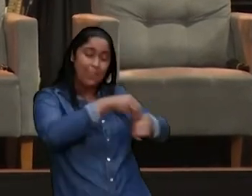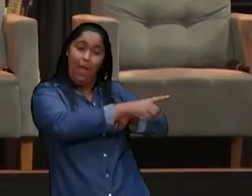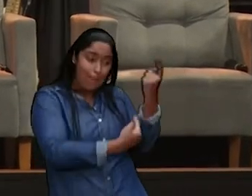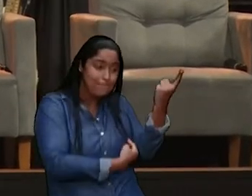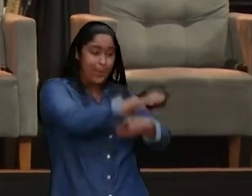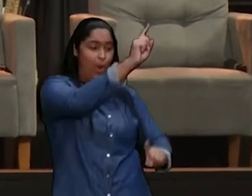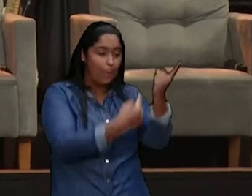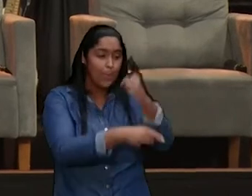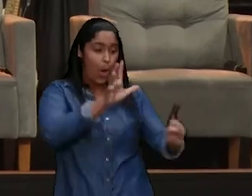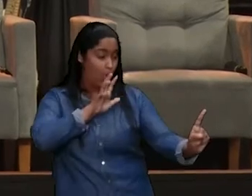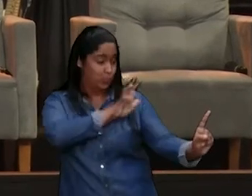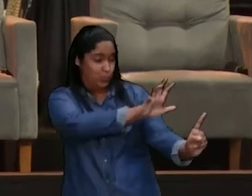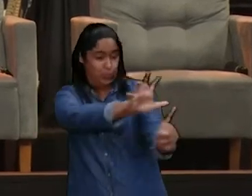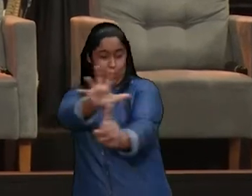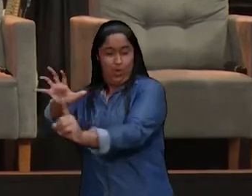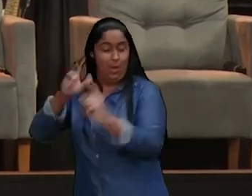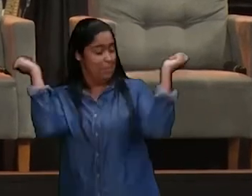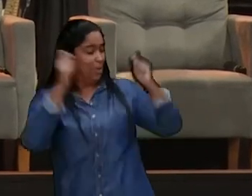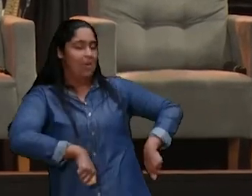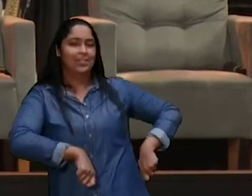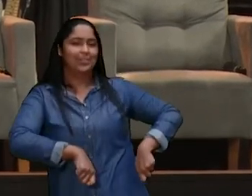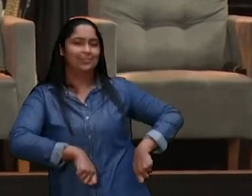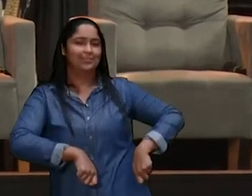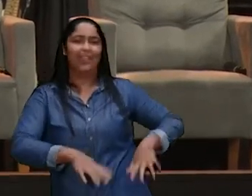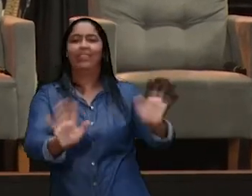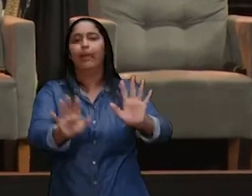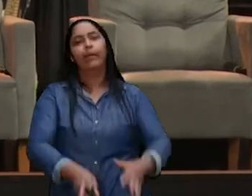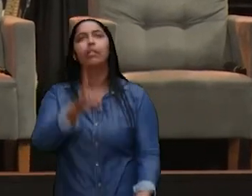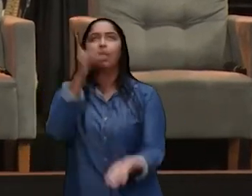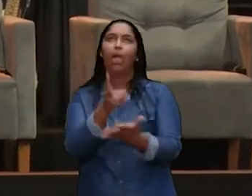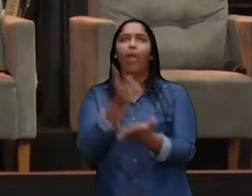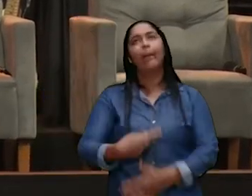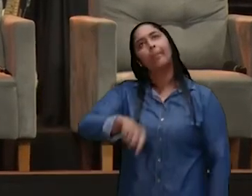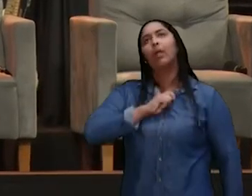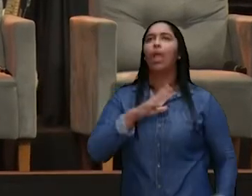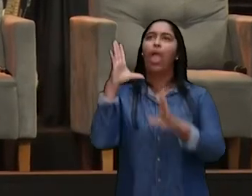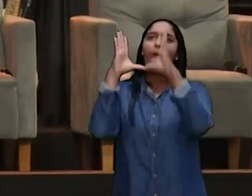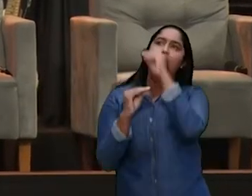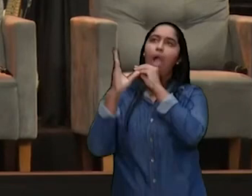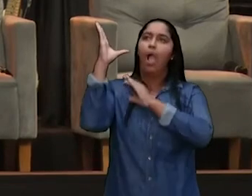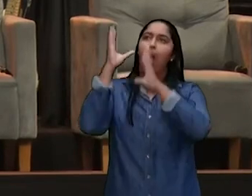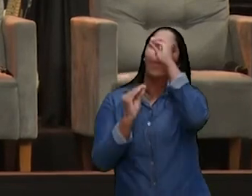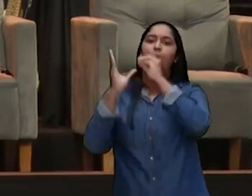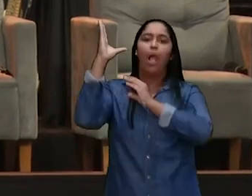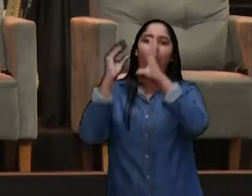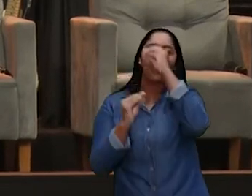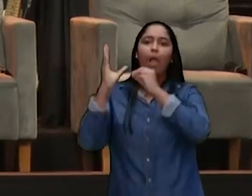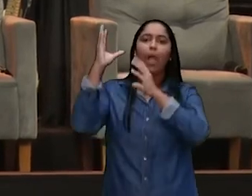a pessoa vida mas não reclama do chefe não sai de lá